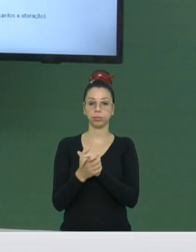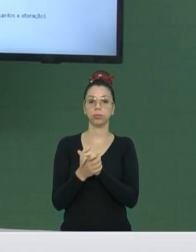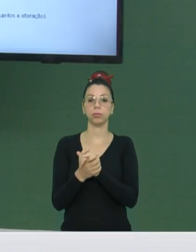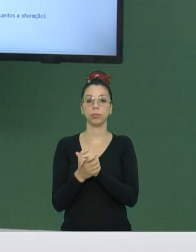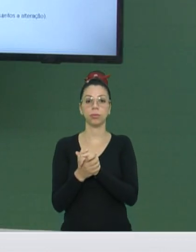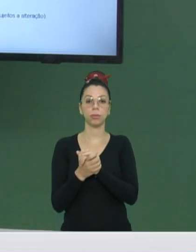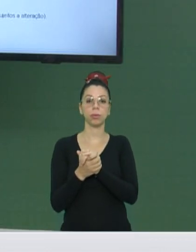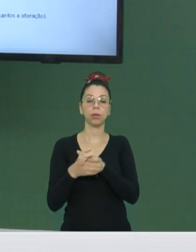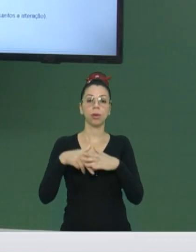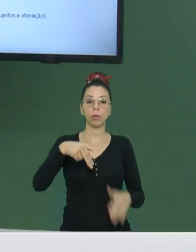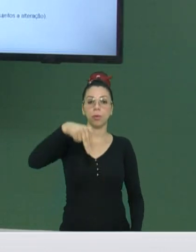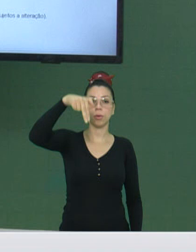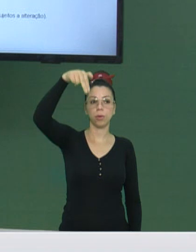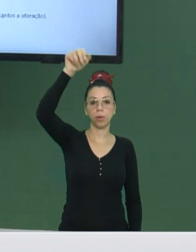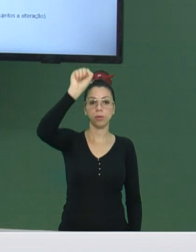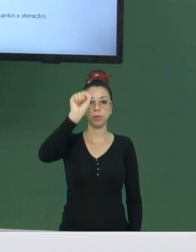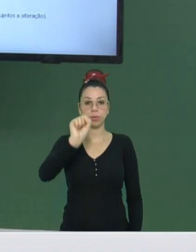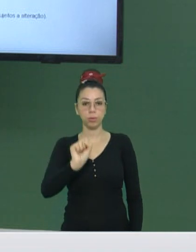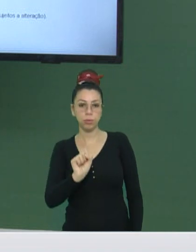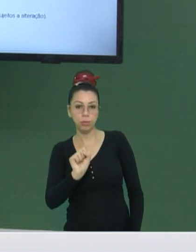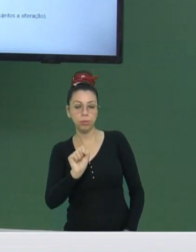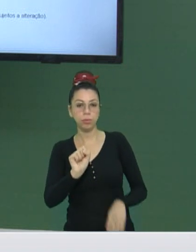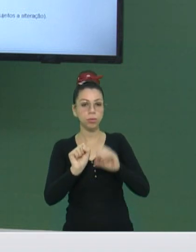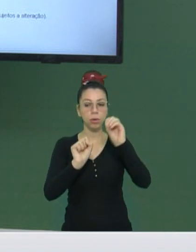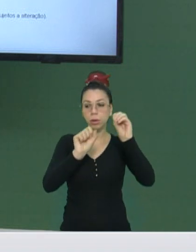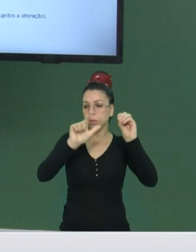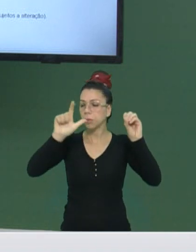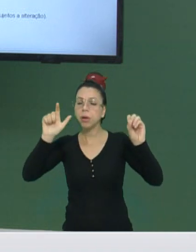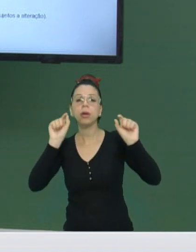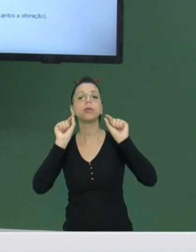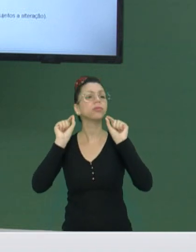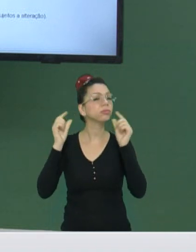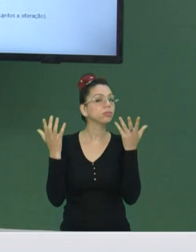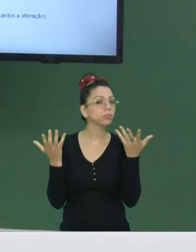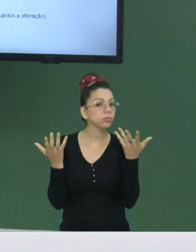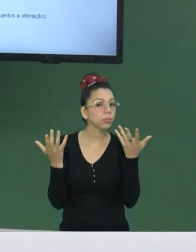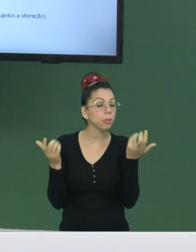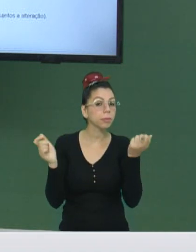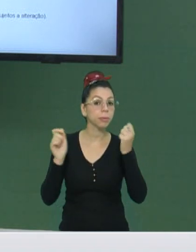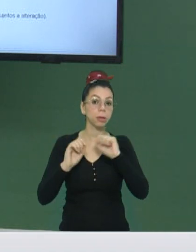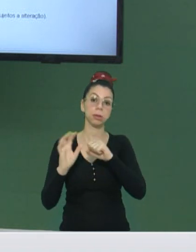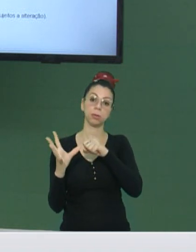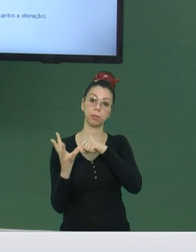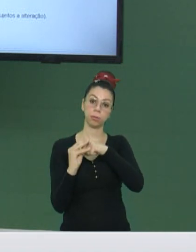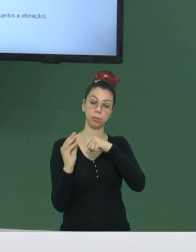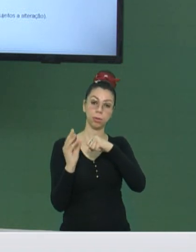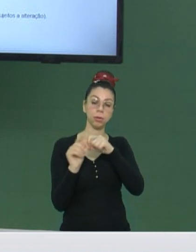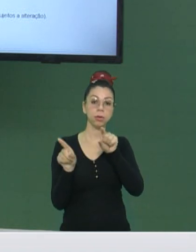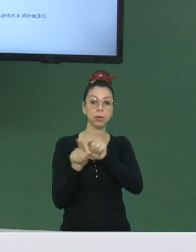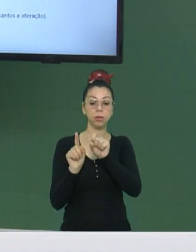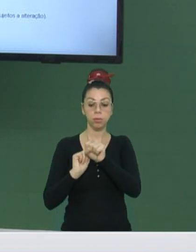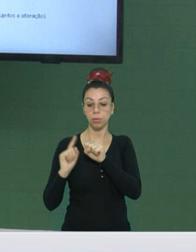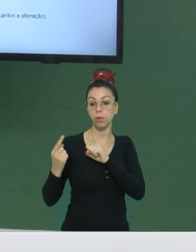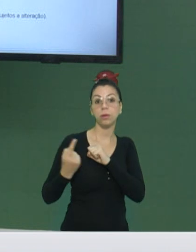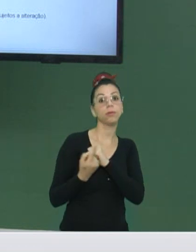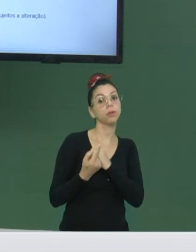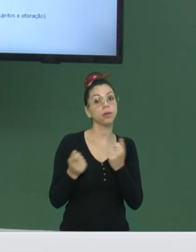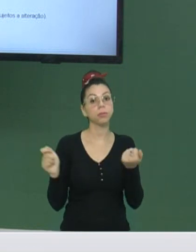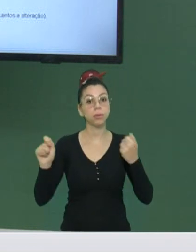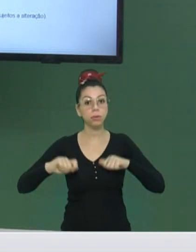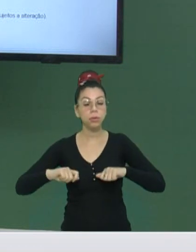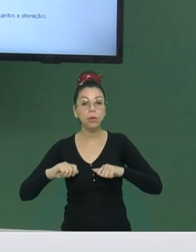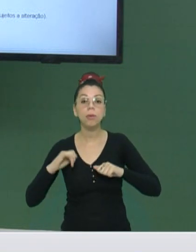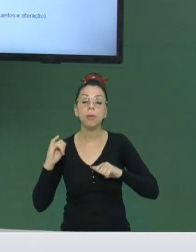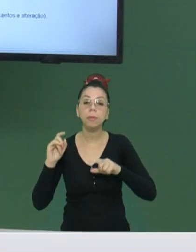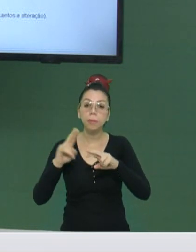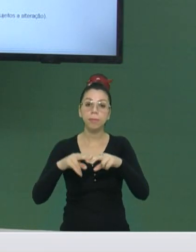para o norte, para o sul ou para o leste. Viu? Temos que ter conhecimento de geográfico aqui. Por isso que é importante